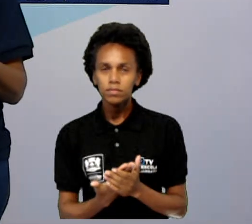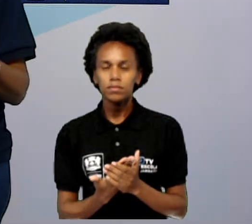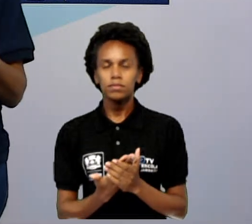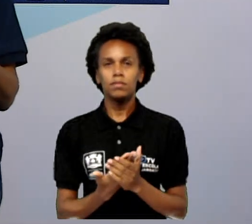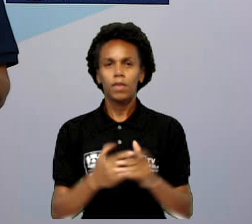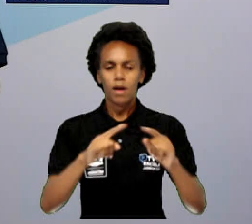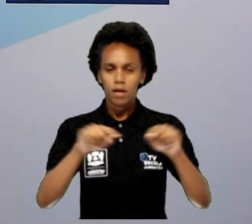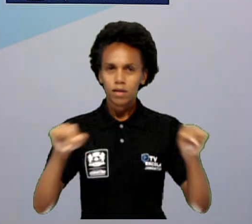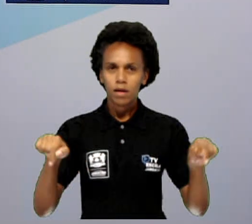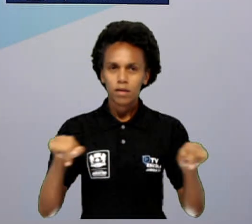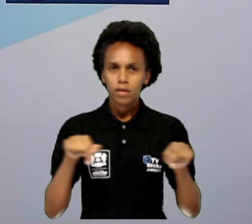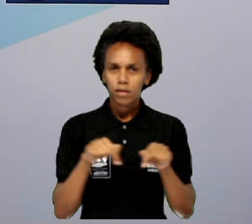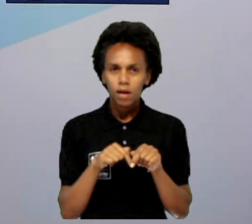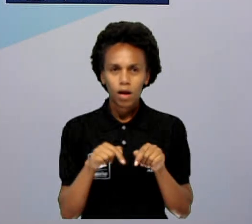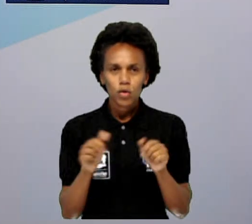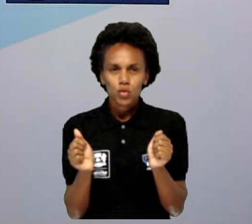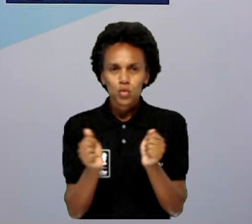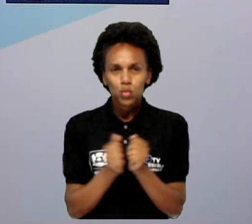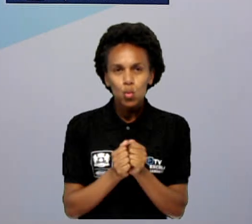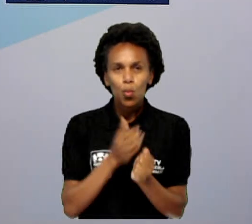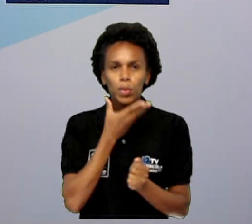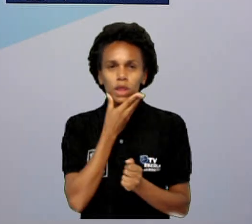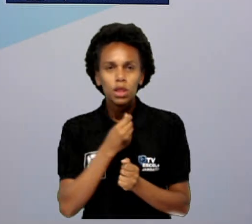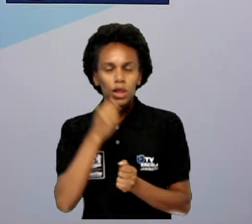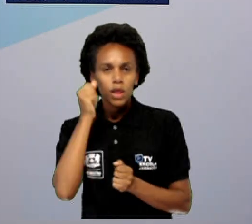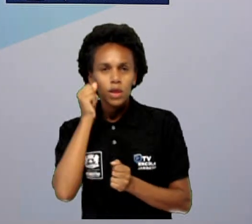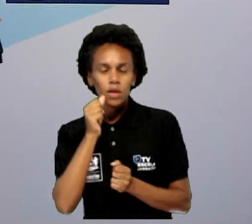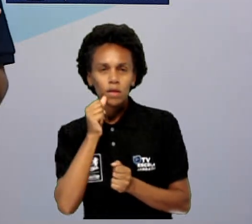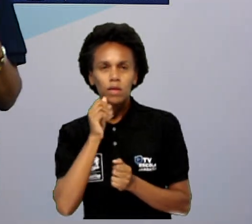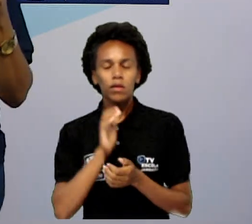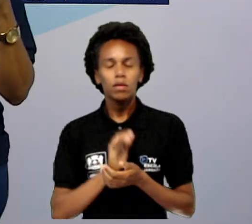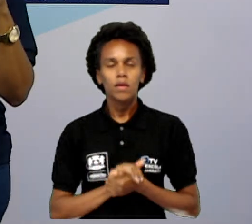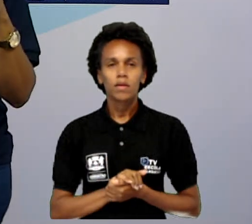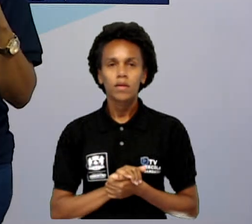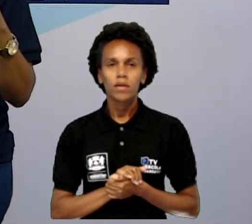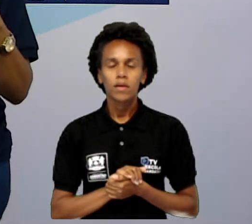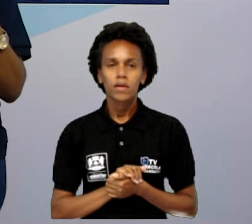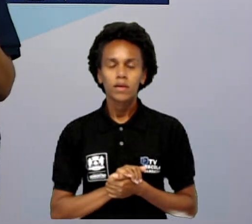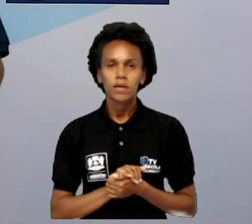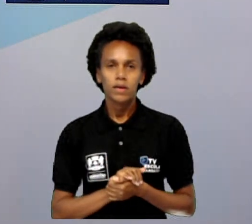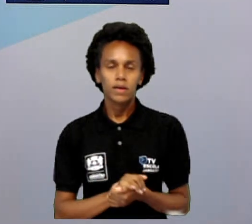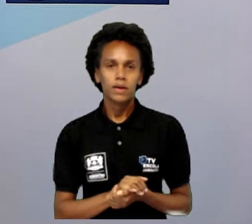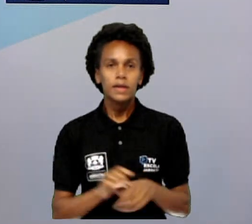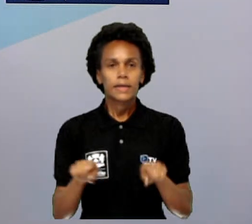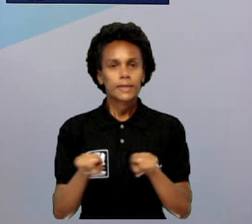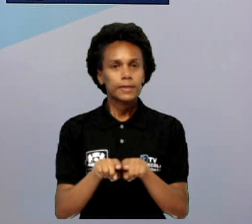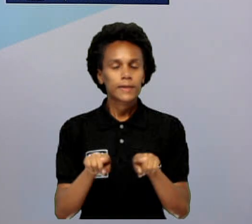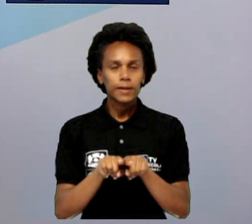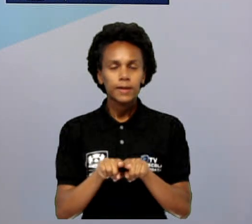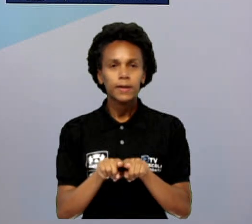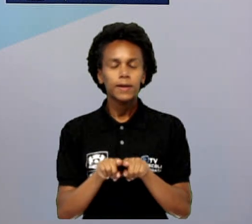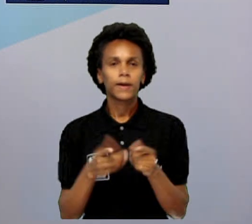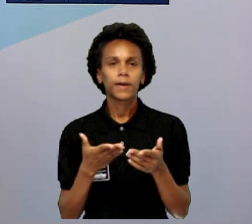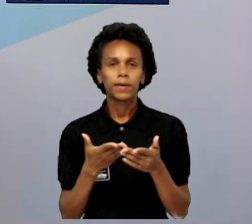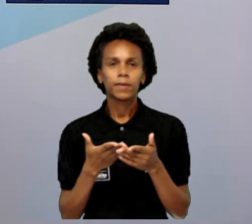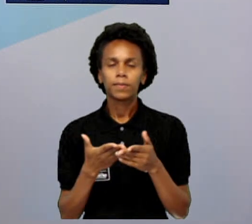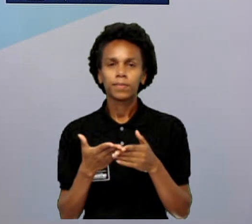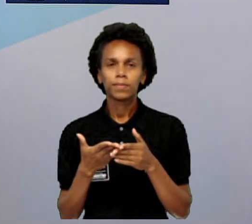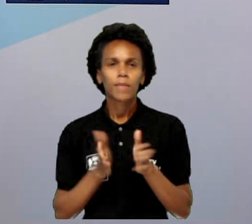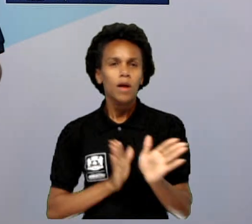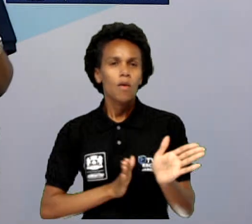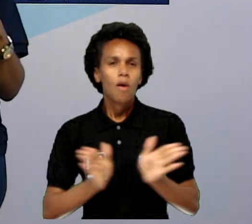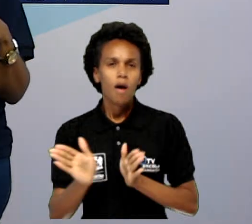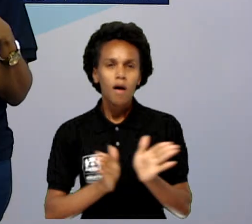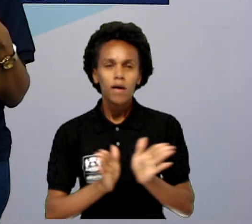né? Também houve o acesso de pessoas de outras etnias, né? Como os